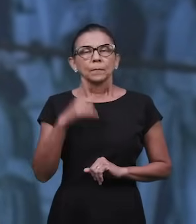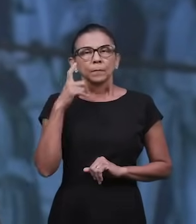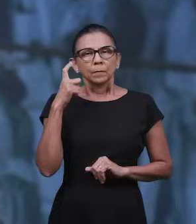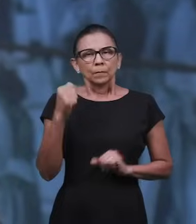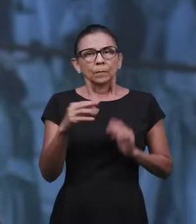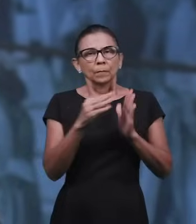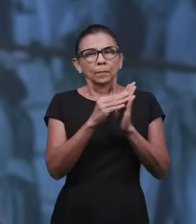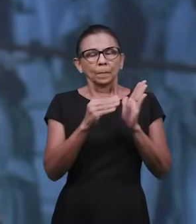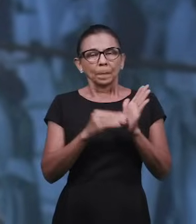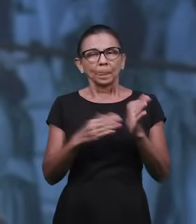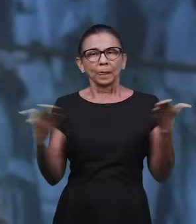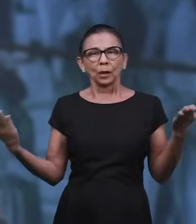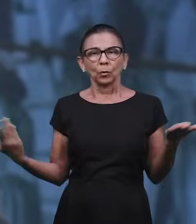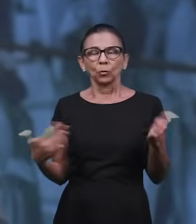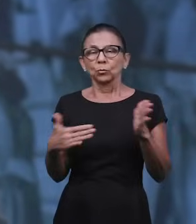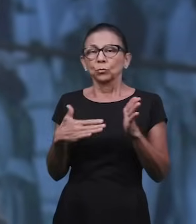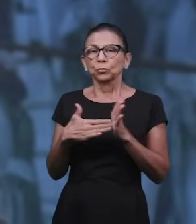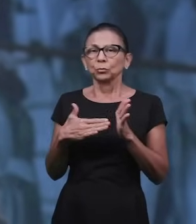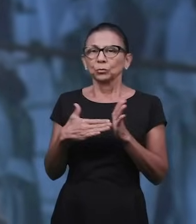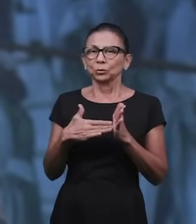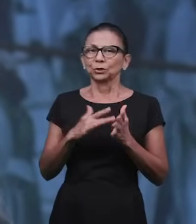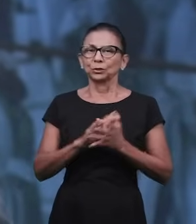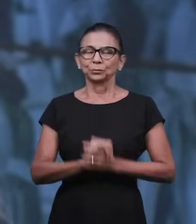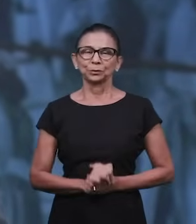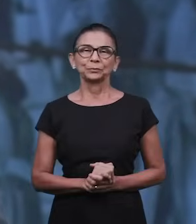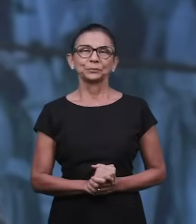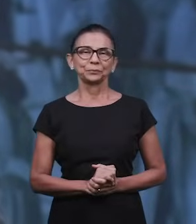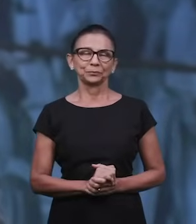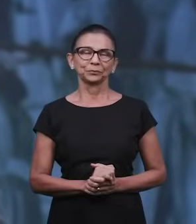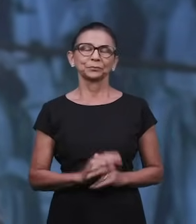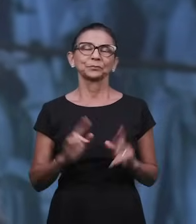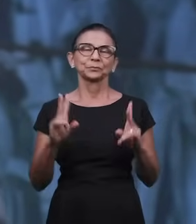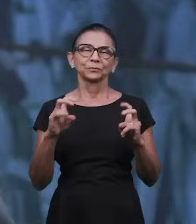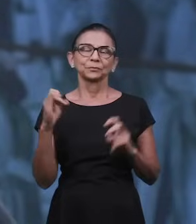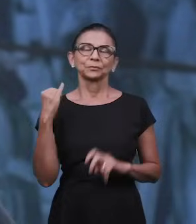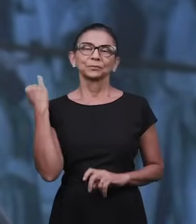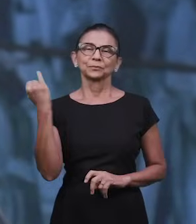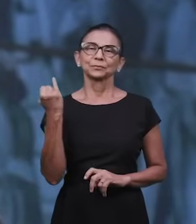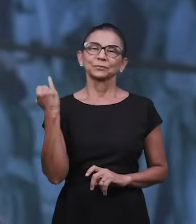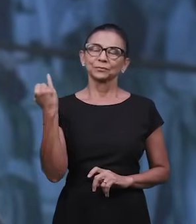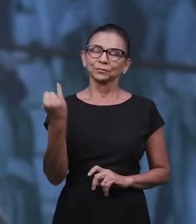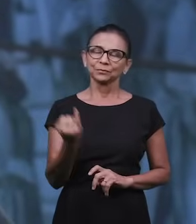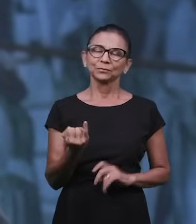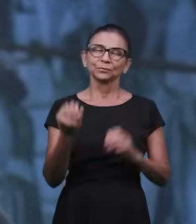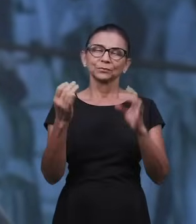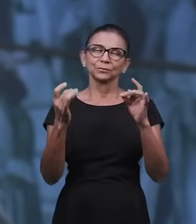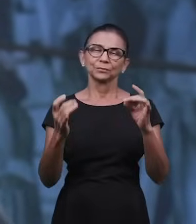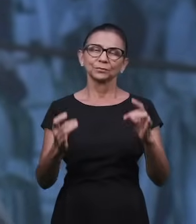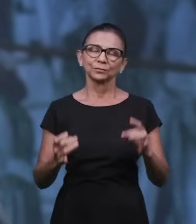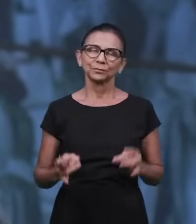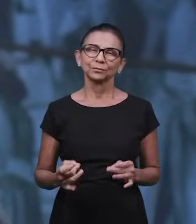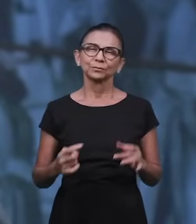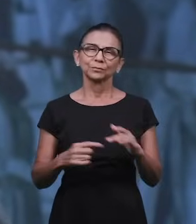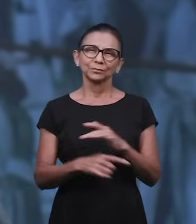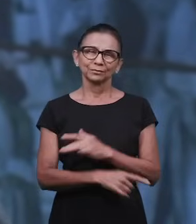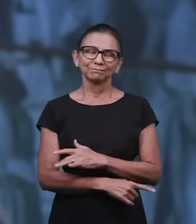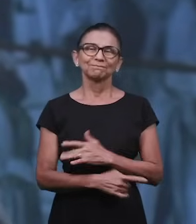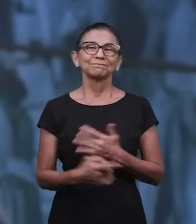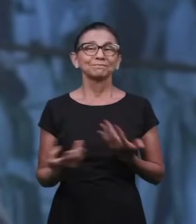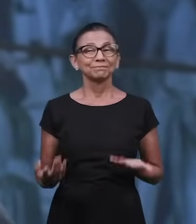aqui será o último episódio deste tema. Um tema que é tão importante, tão rico, que